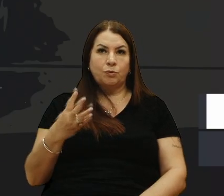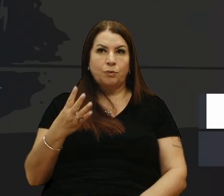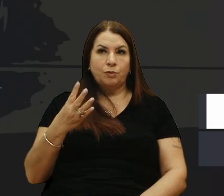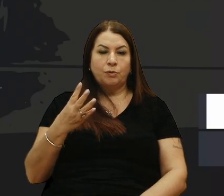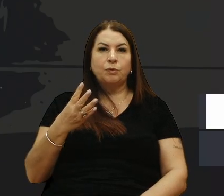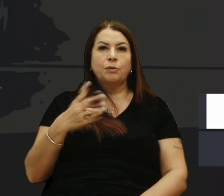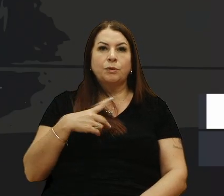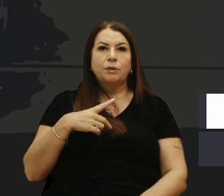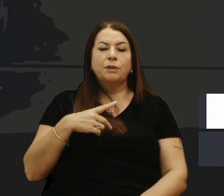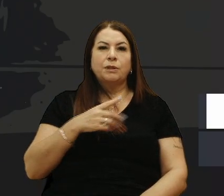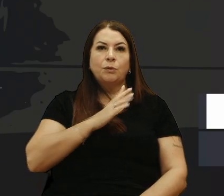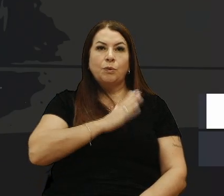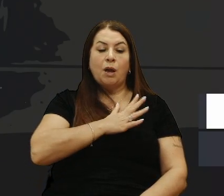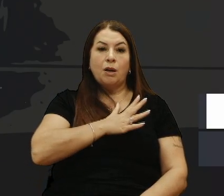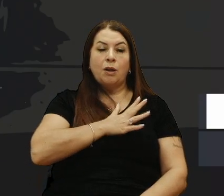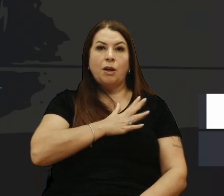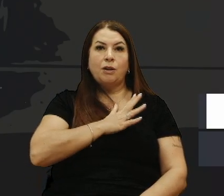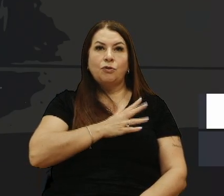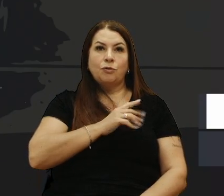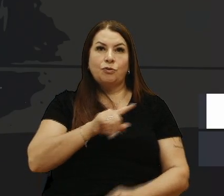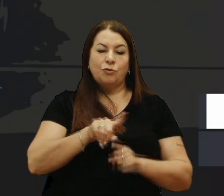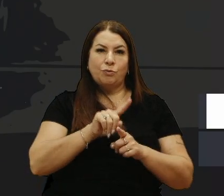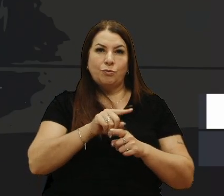decorrência de uma parada cardiorrespiratória.